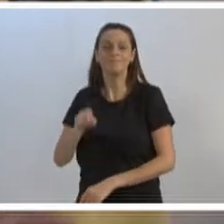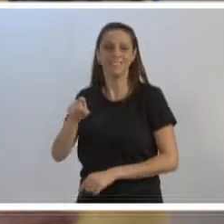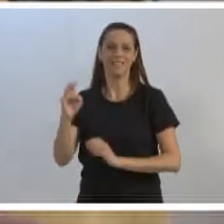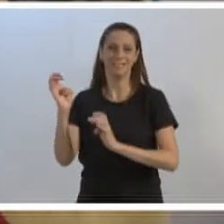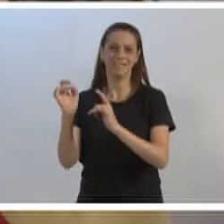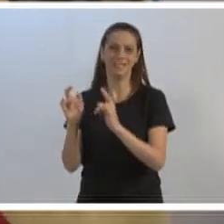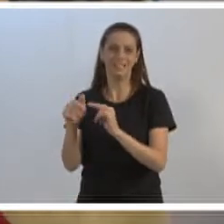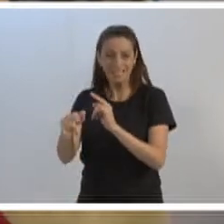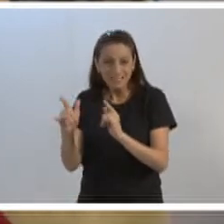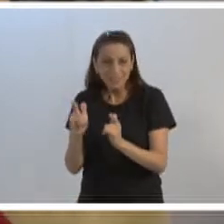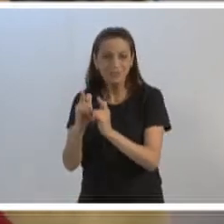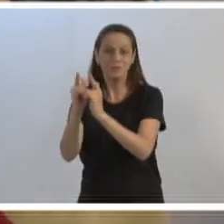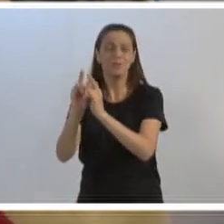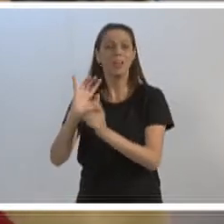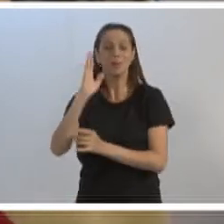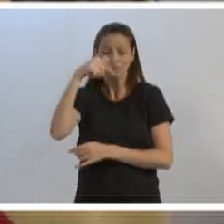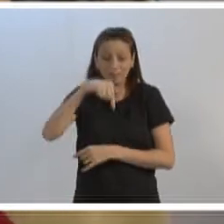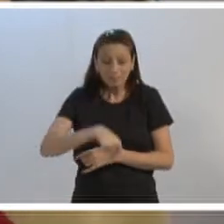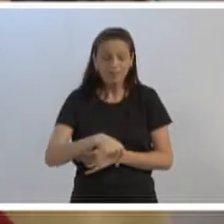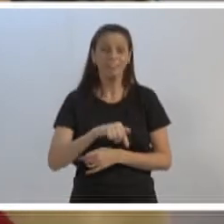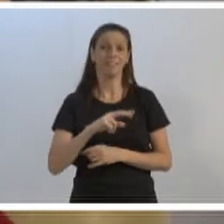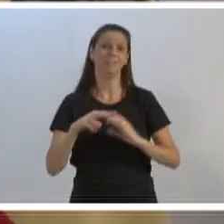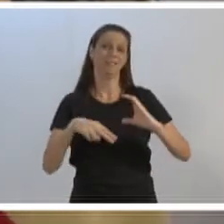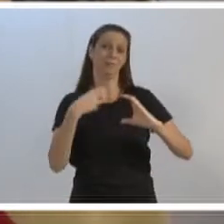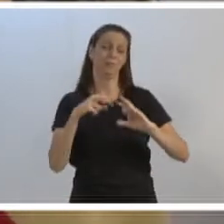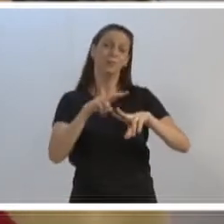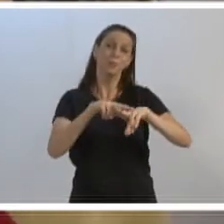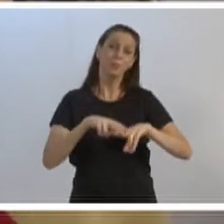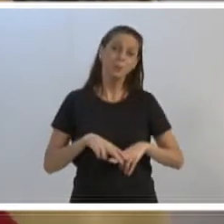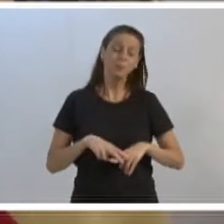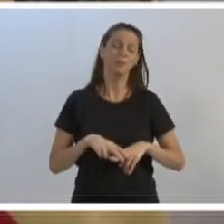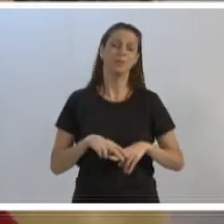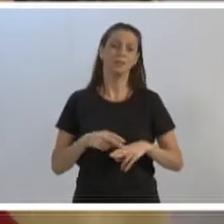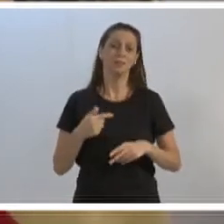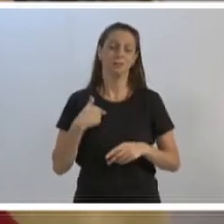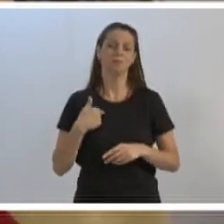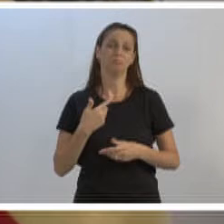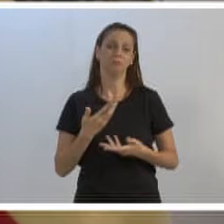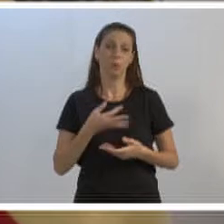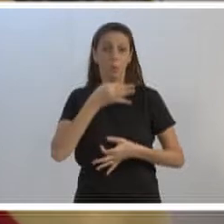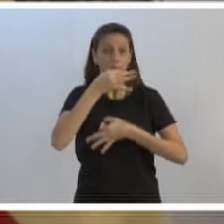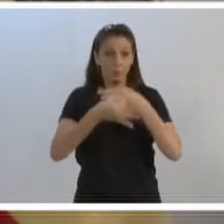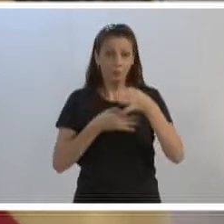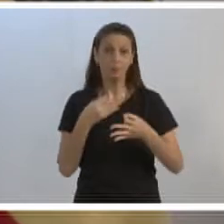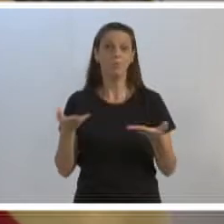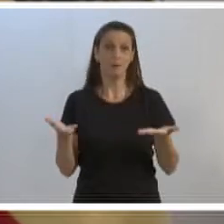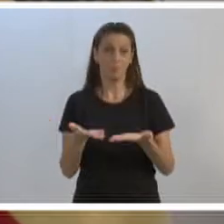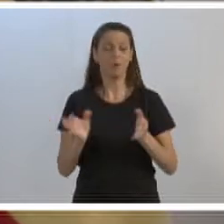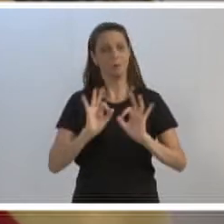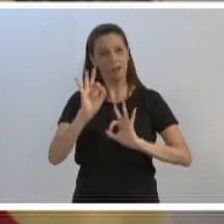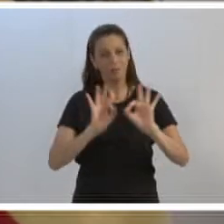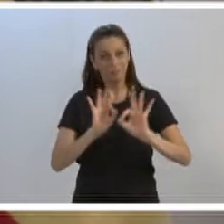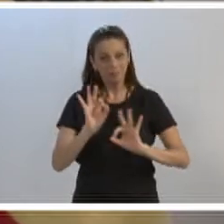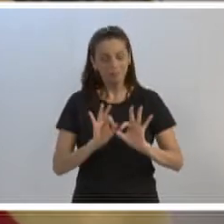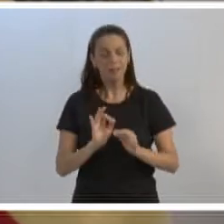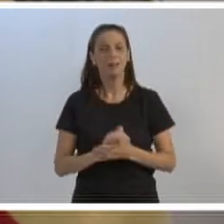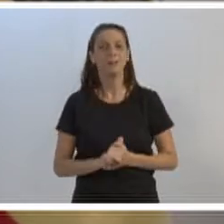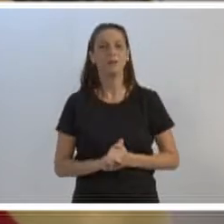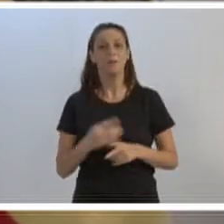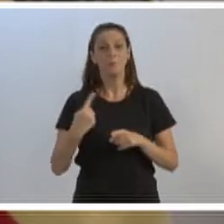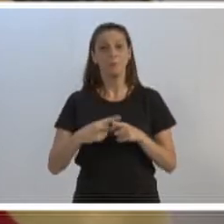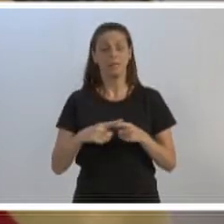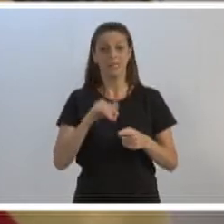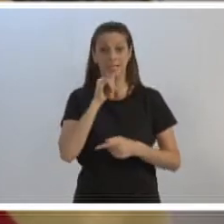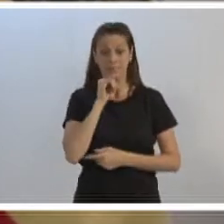esse episódio aconteceu nessa casa. Então, eu gostaria de fazer essa correção, até porque, a partir do momento que o